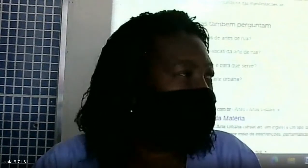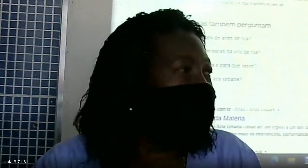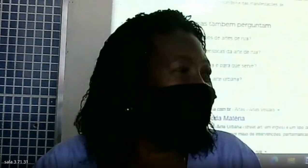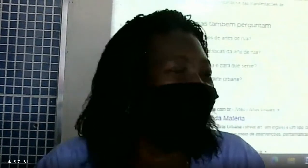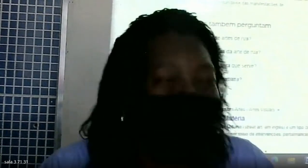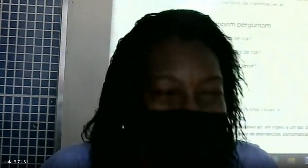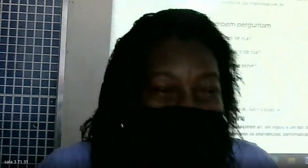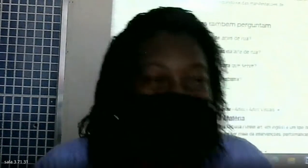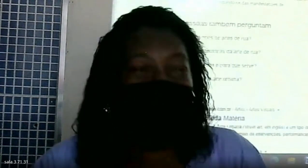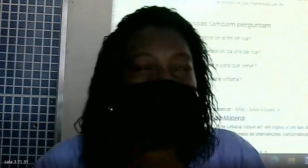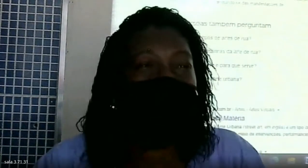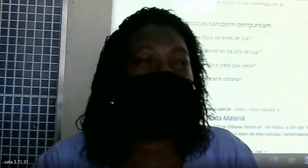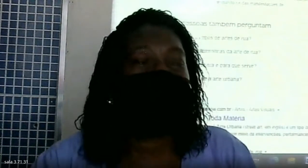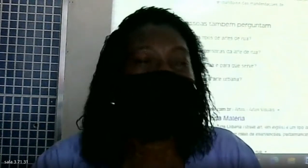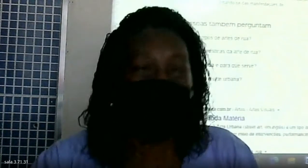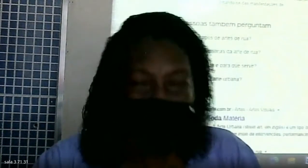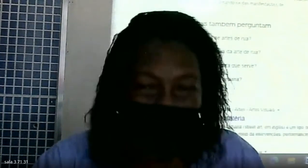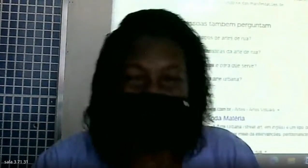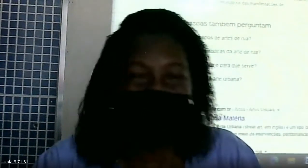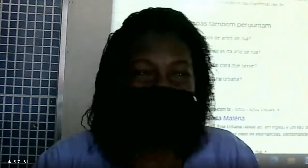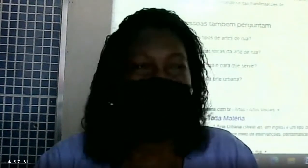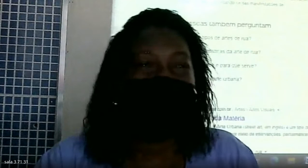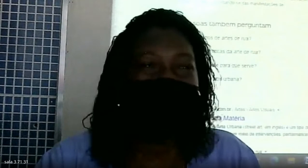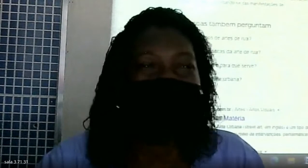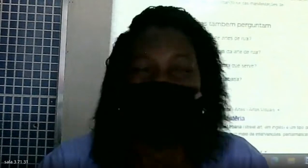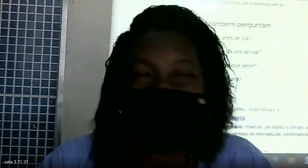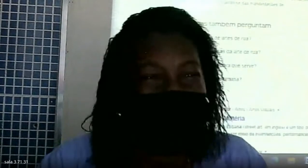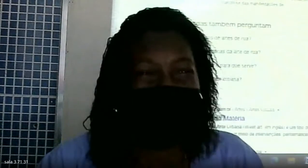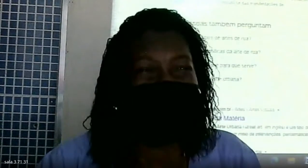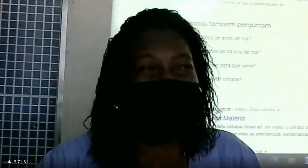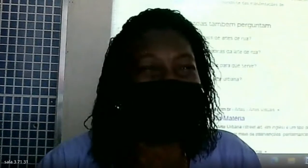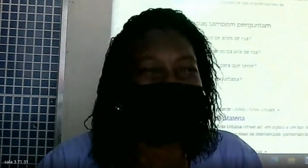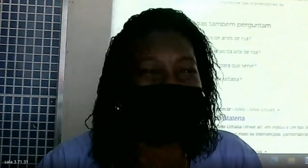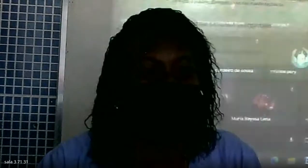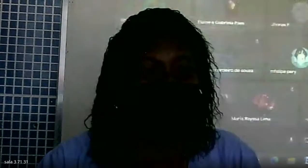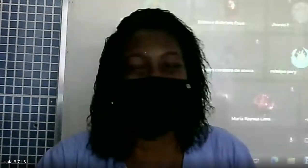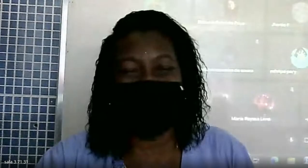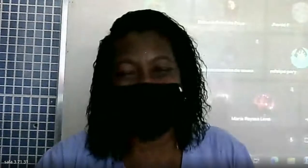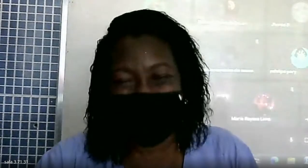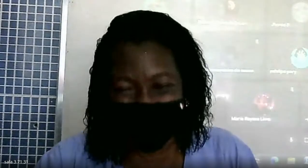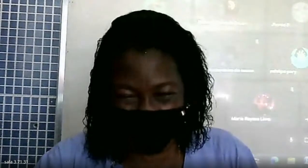duro. Todo mundo com a perna dura, ninguém dança nada.